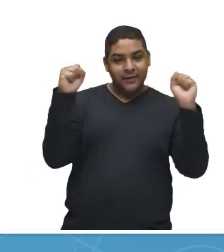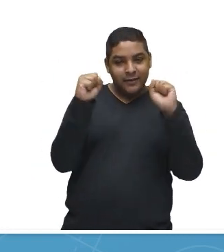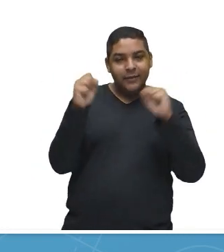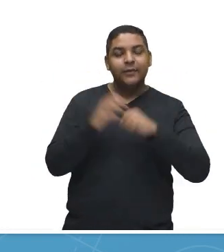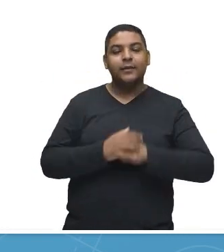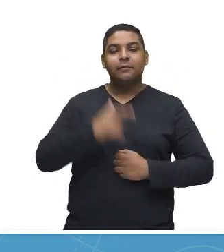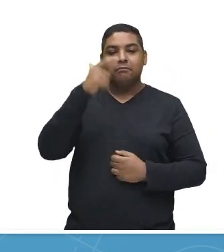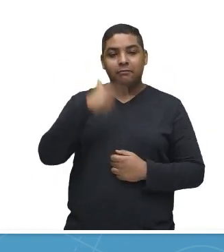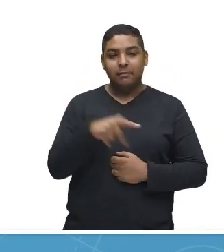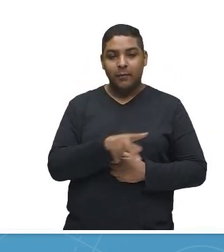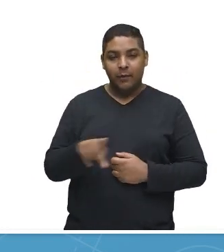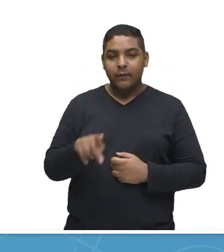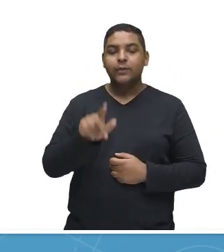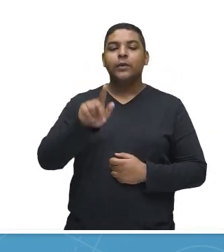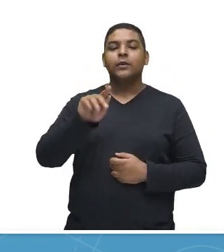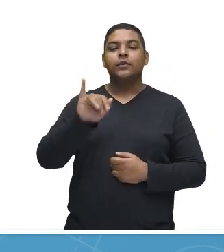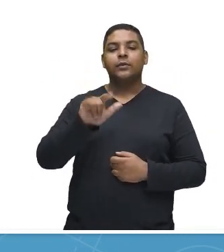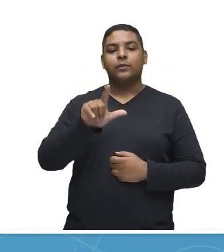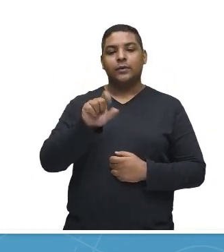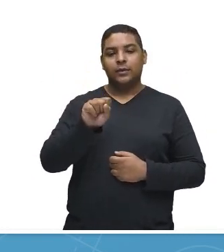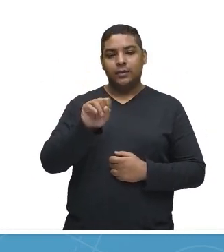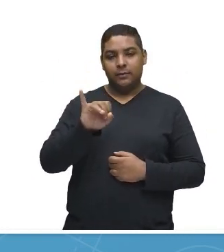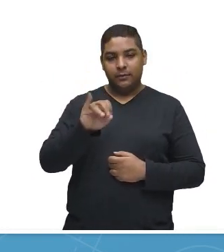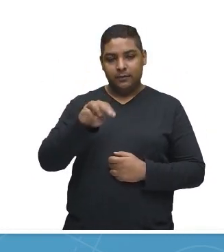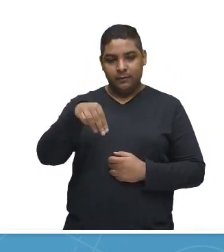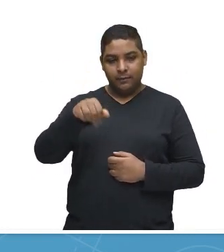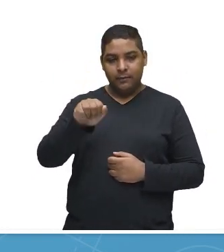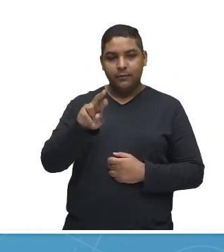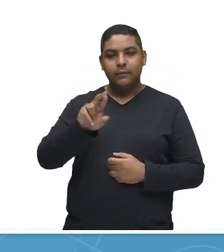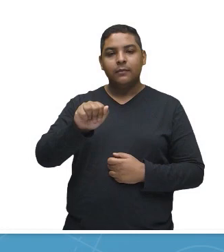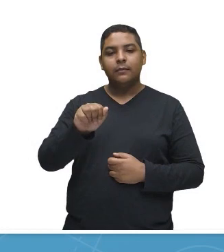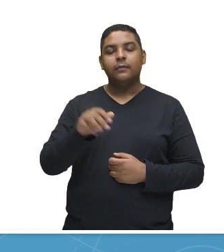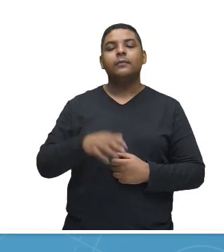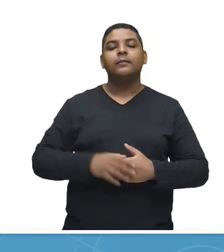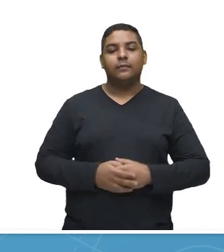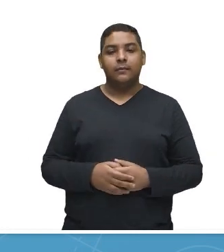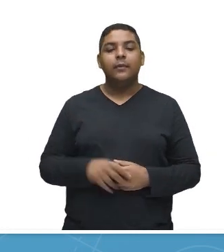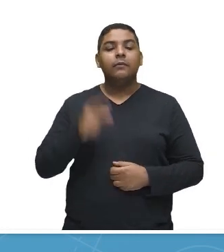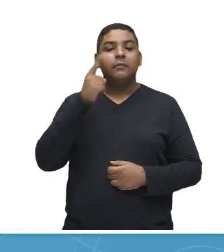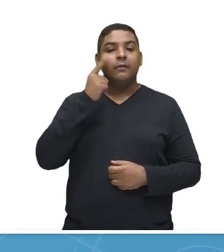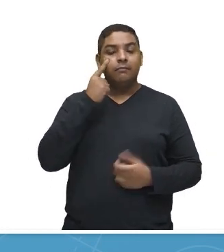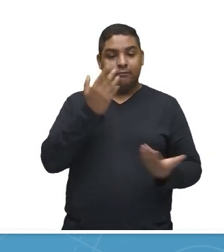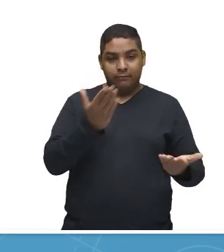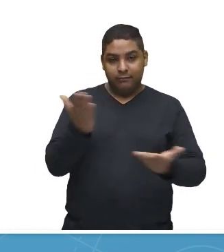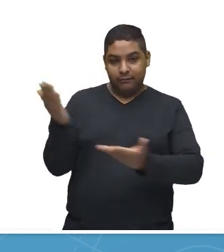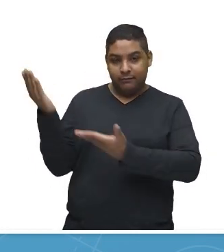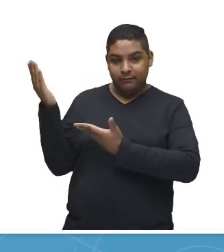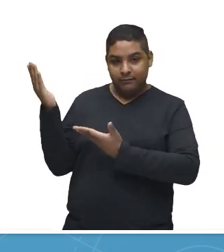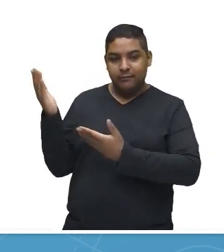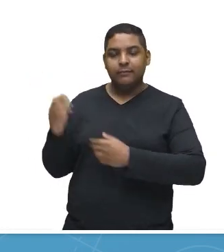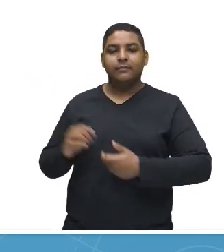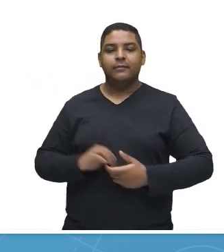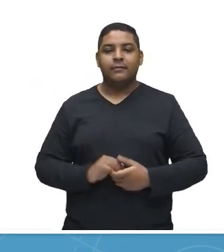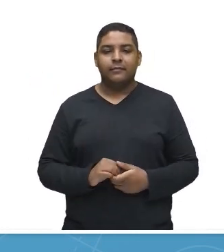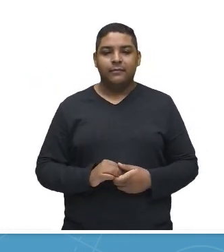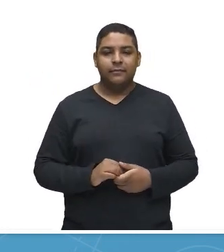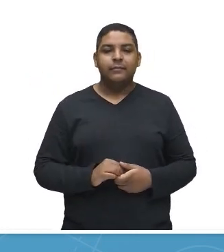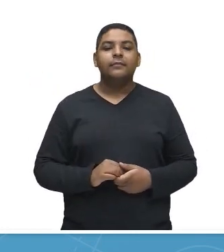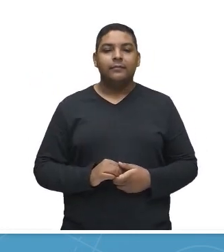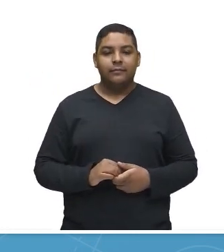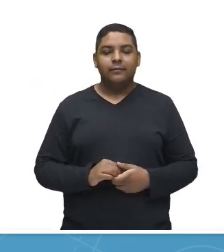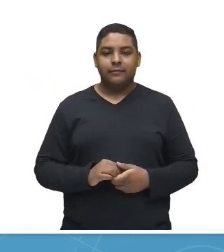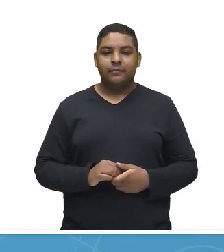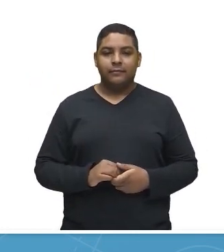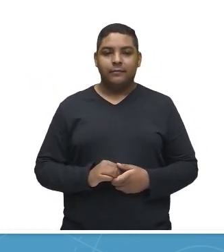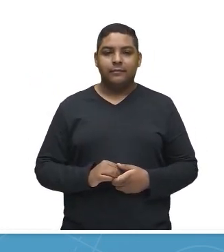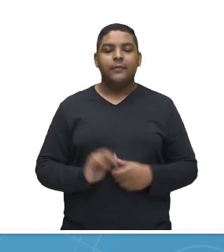sou a professora Jucimara Brito e já convido todos vocês a verificar qual o nosso conteúdo de hoje. Vamos lá? Então,